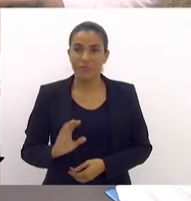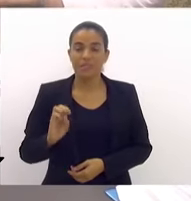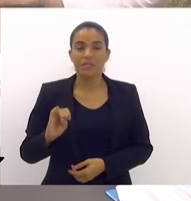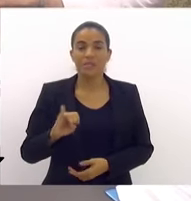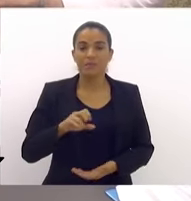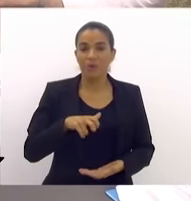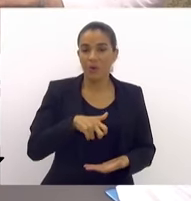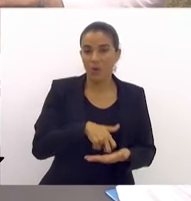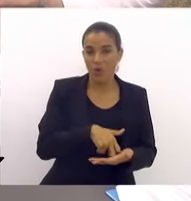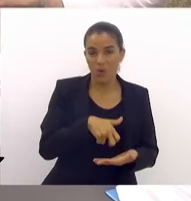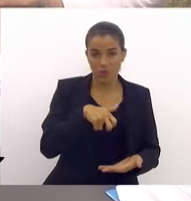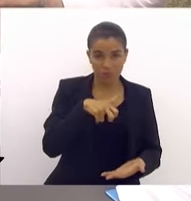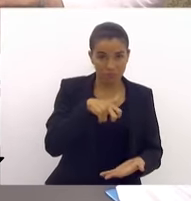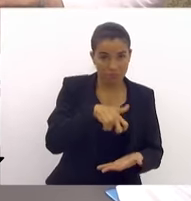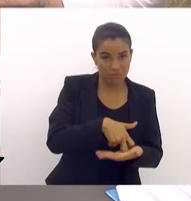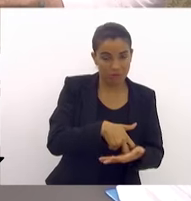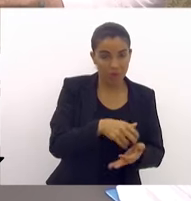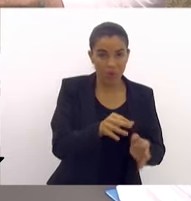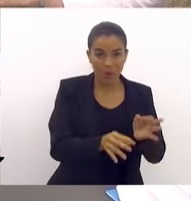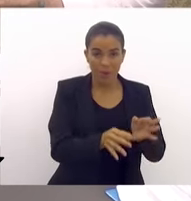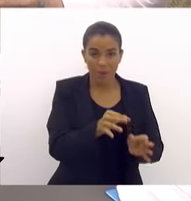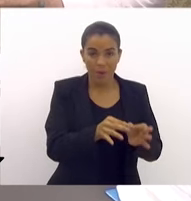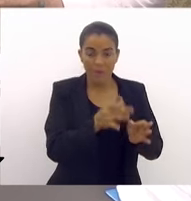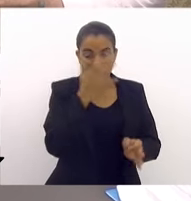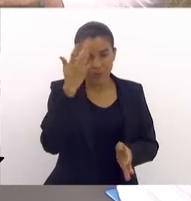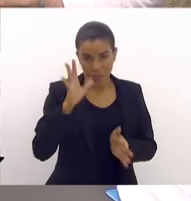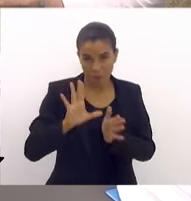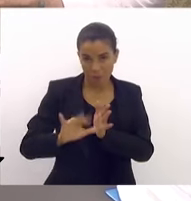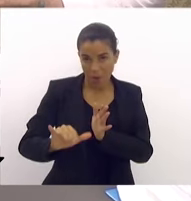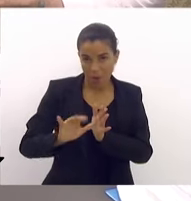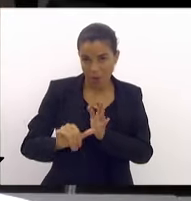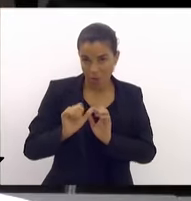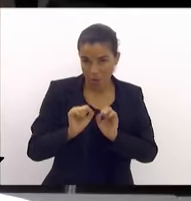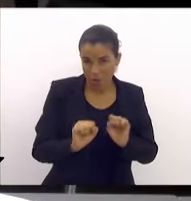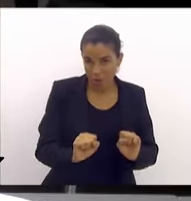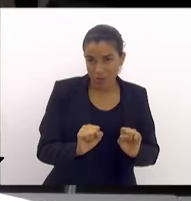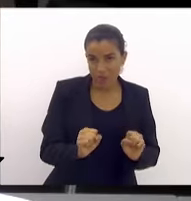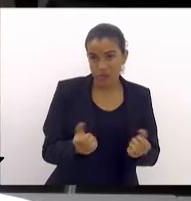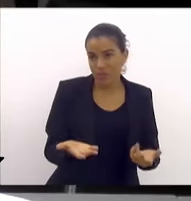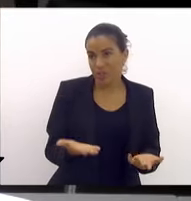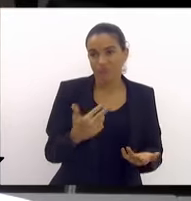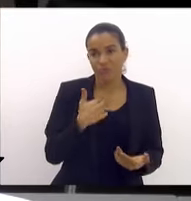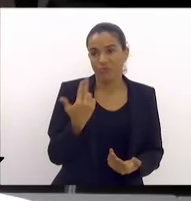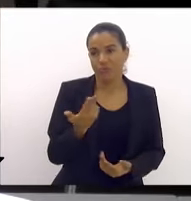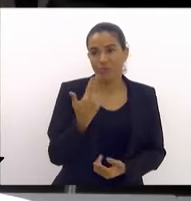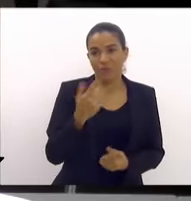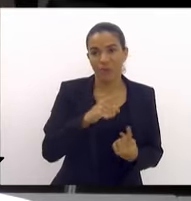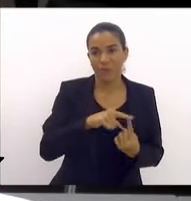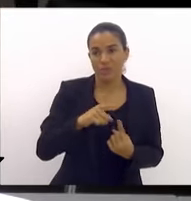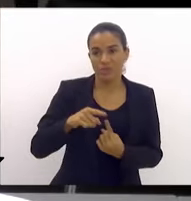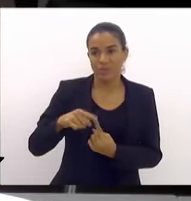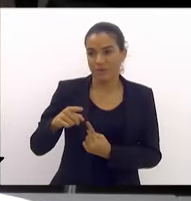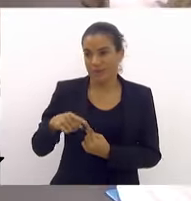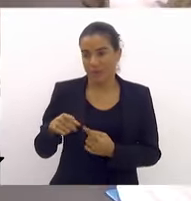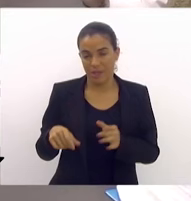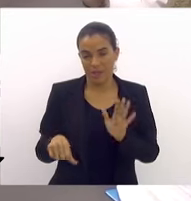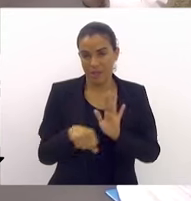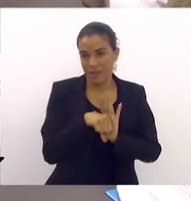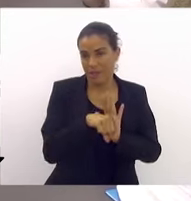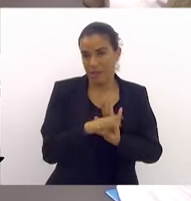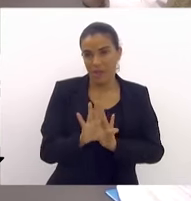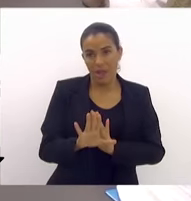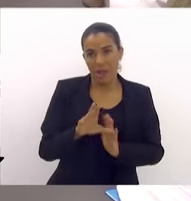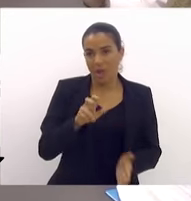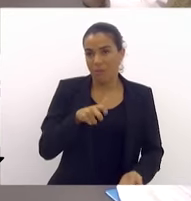condenados. Senão, pô, o cara que pratica estelionato pode? Não dá para a gente tipificar o... É, bom, foram condenados. Condenados.